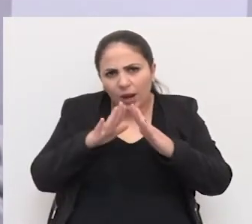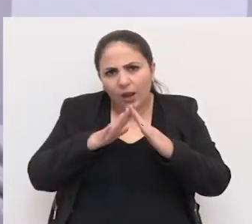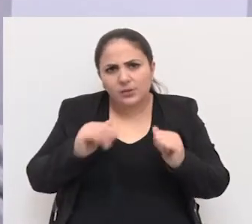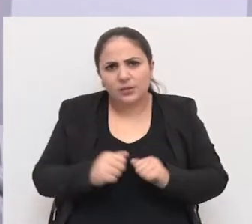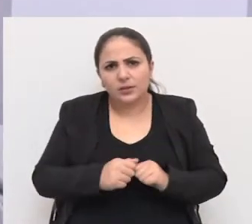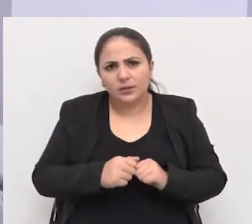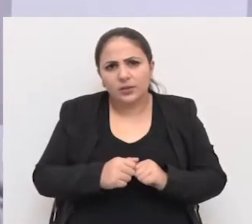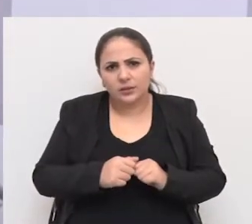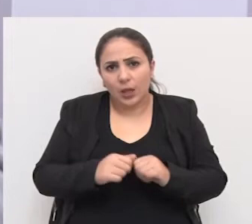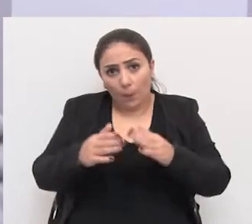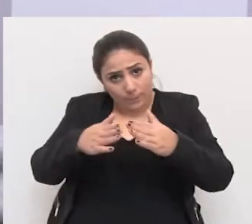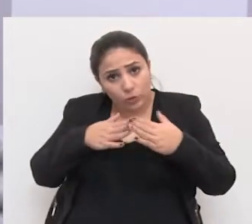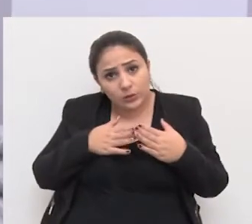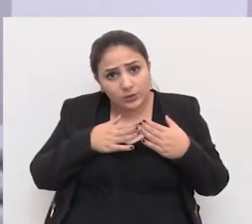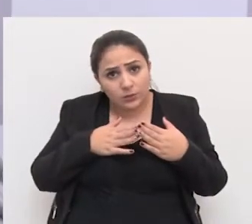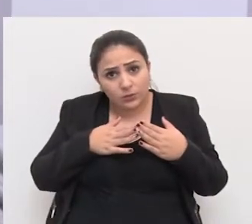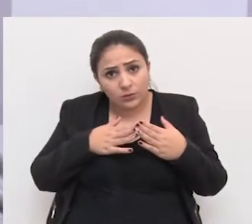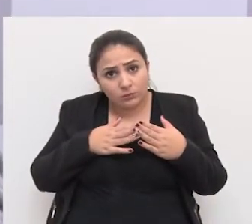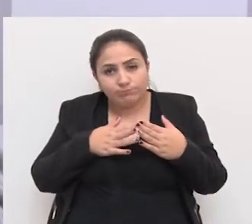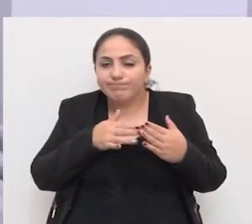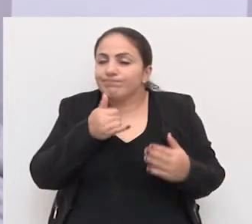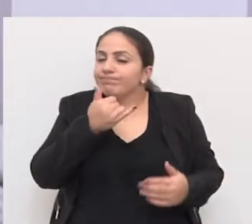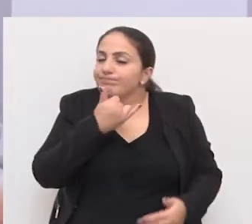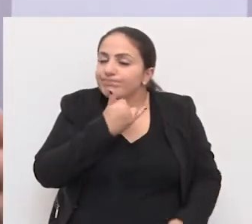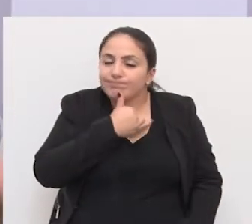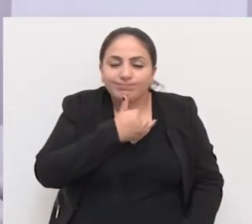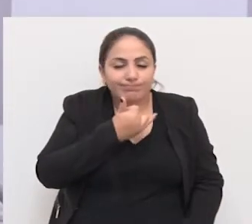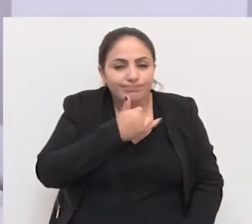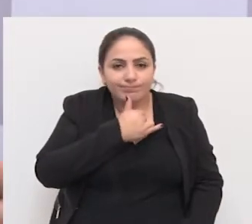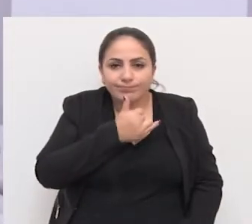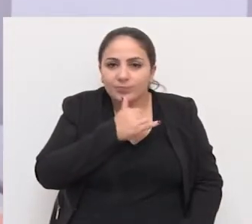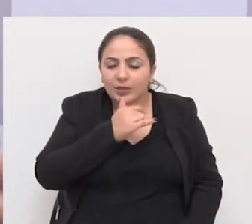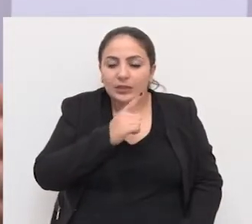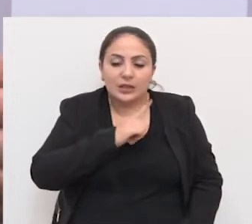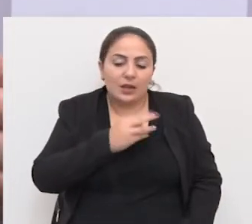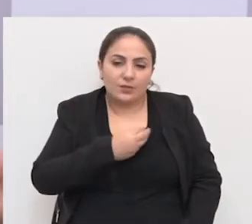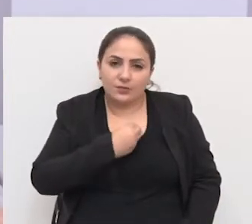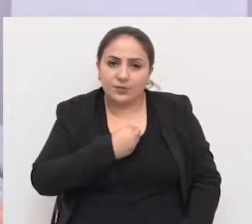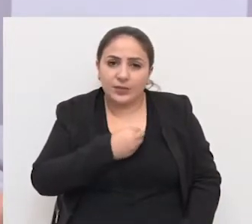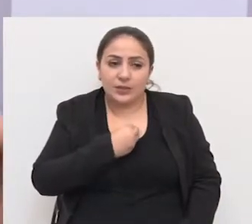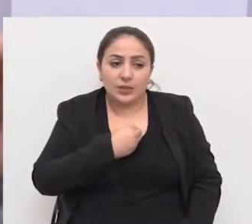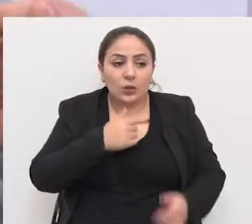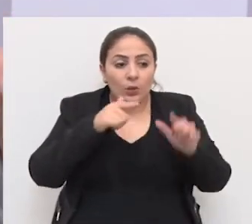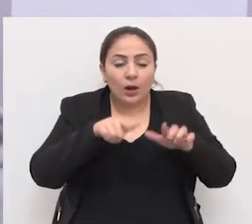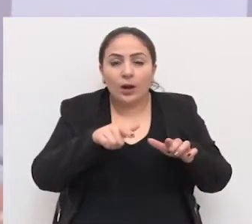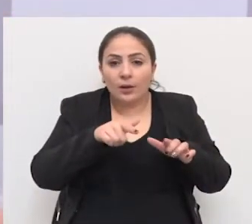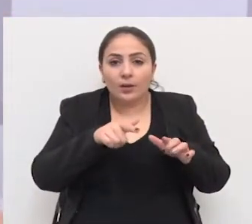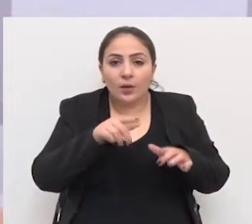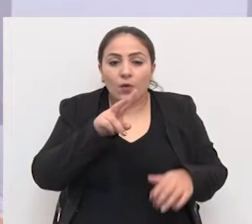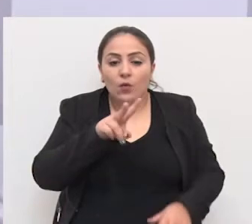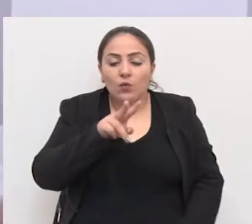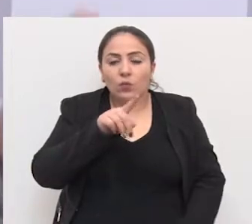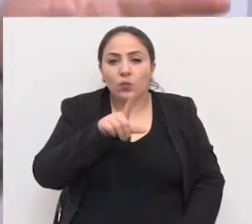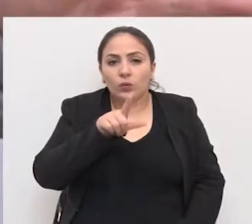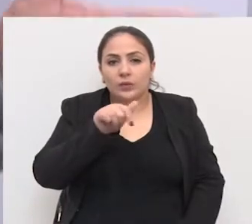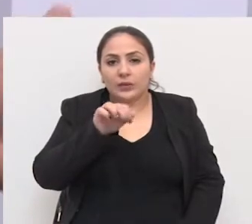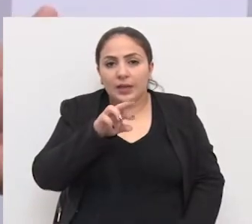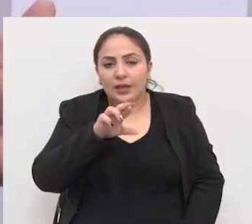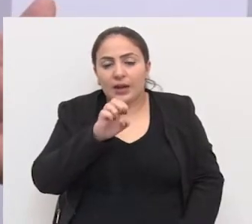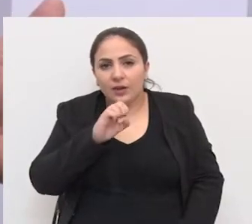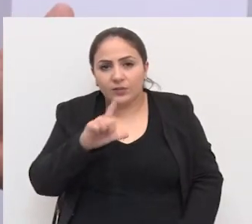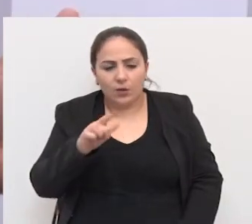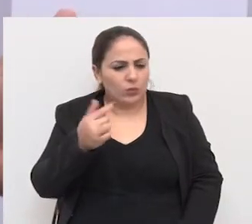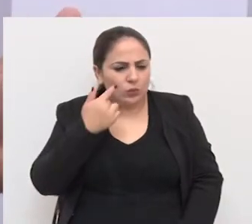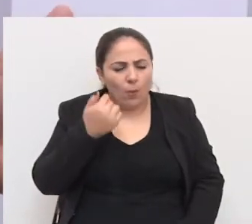casa? Estavam protegidas? Infelizmente, estavam em situações vulneráveis. E eu não estou